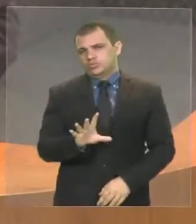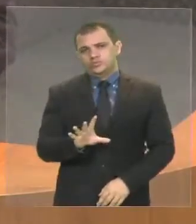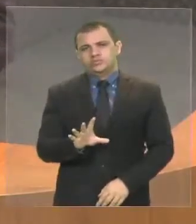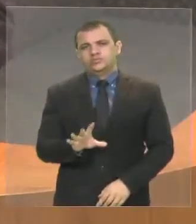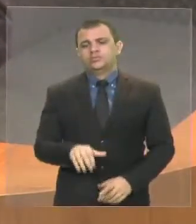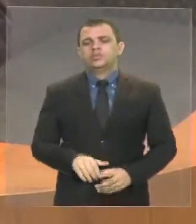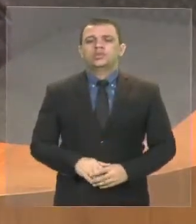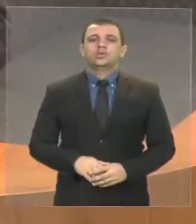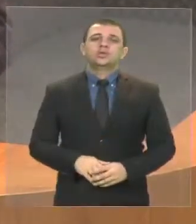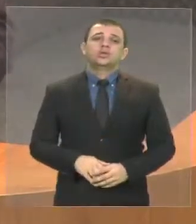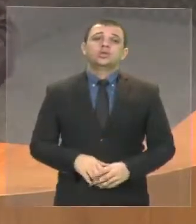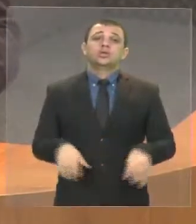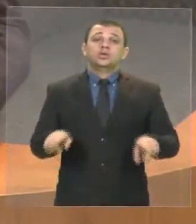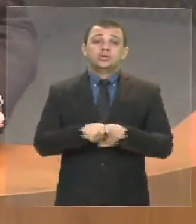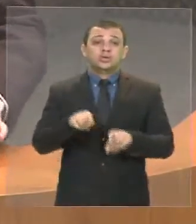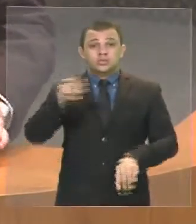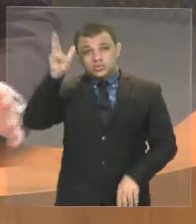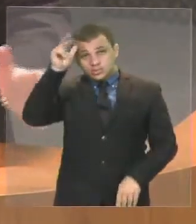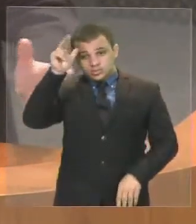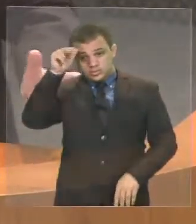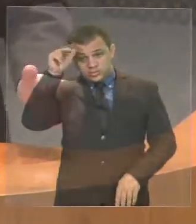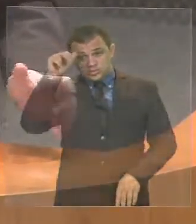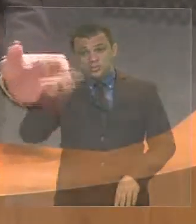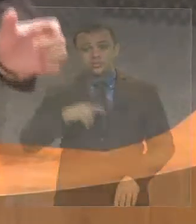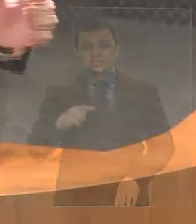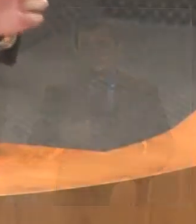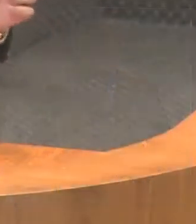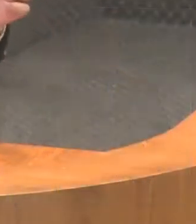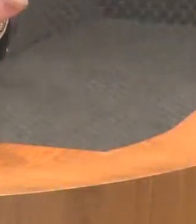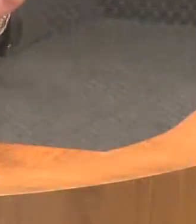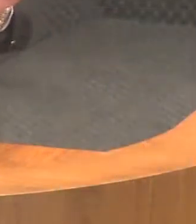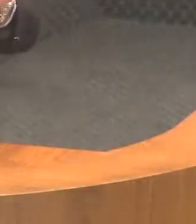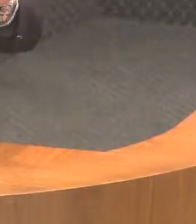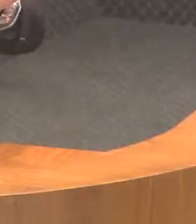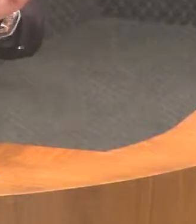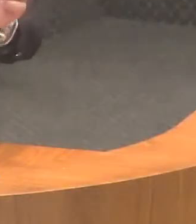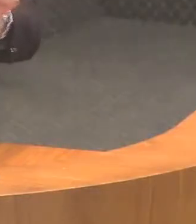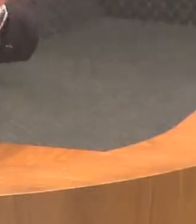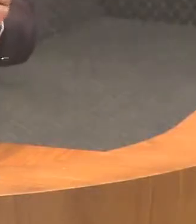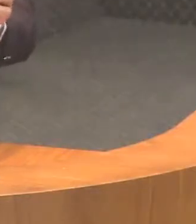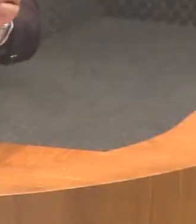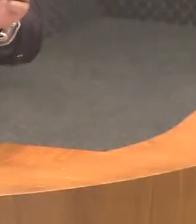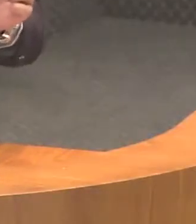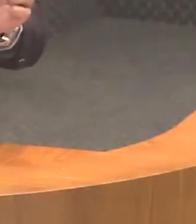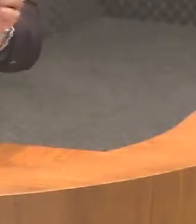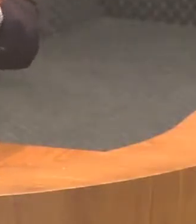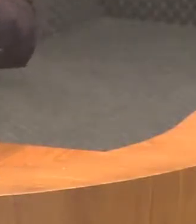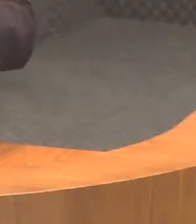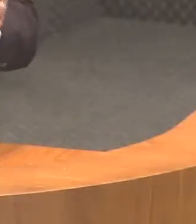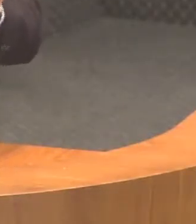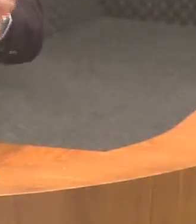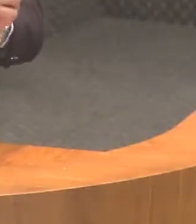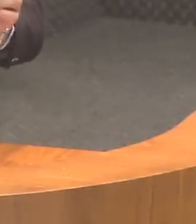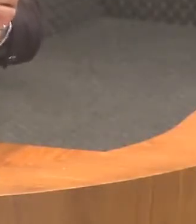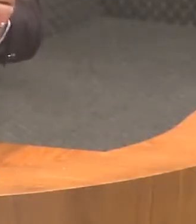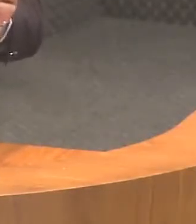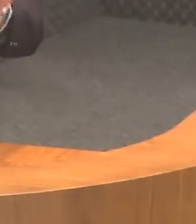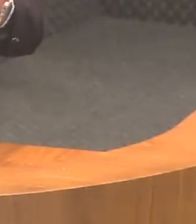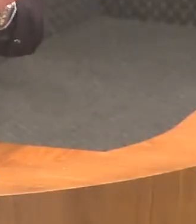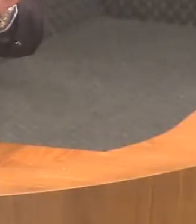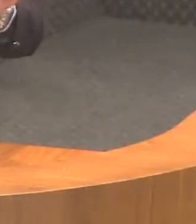vaquejada. E o cavalo, as esporas, que antigamente eram aqueles instrumentos que os vaqueiros usavam no